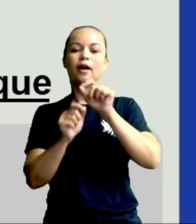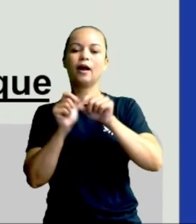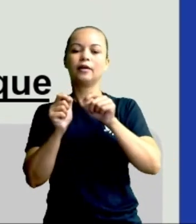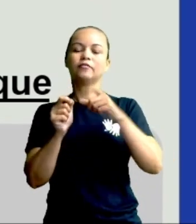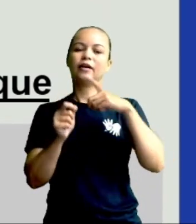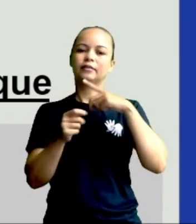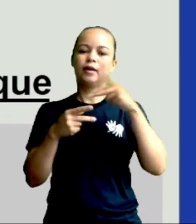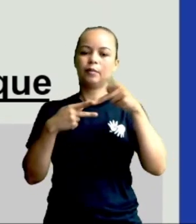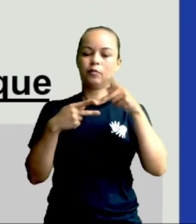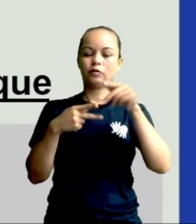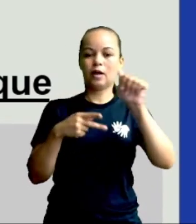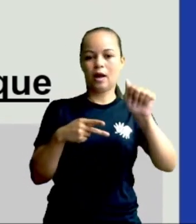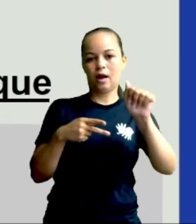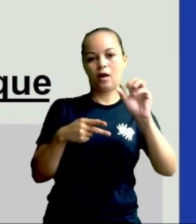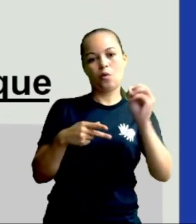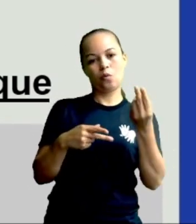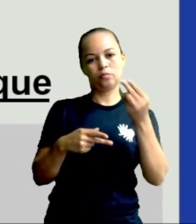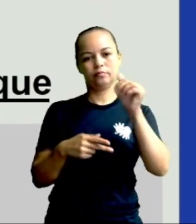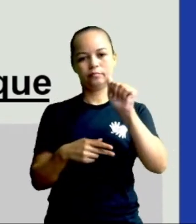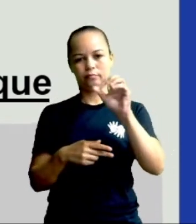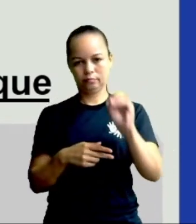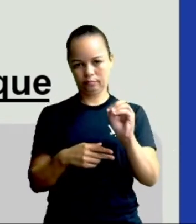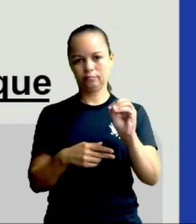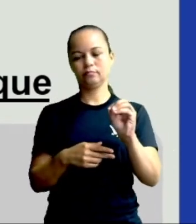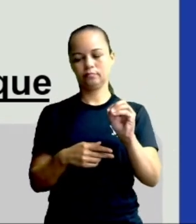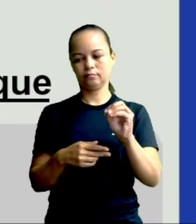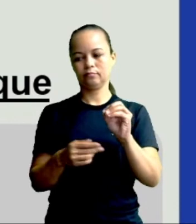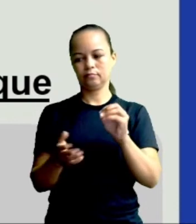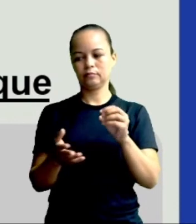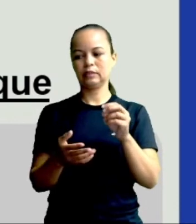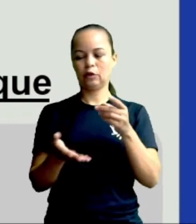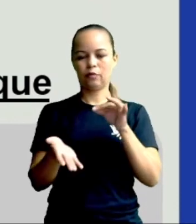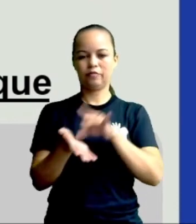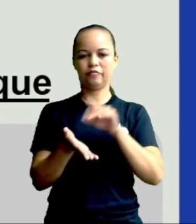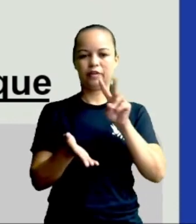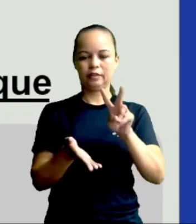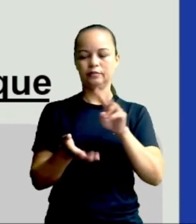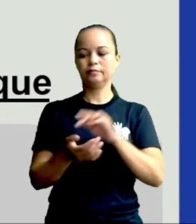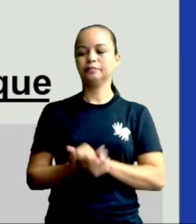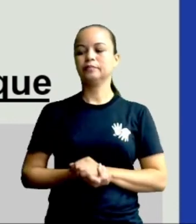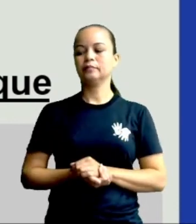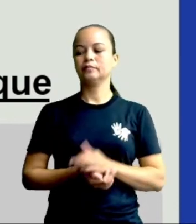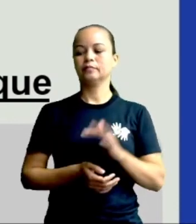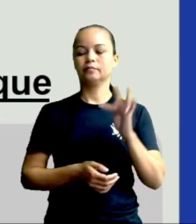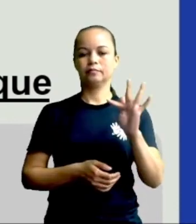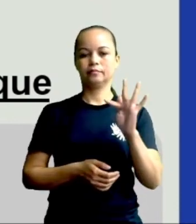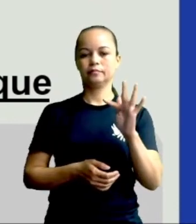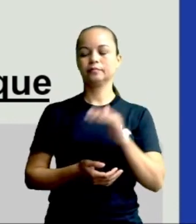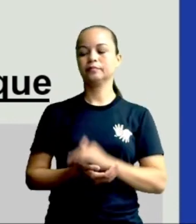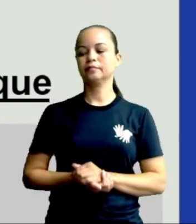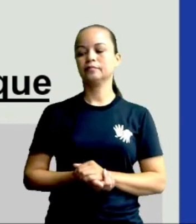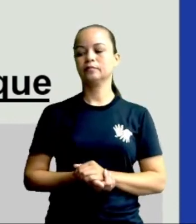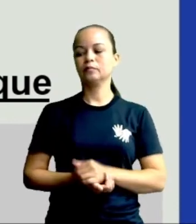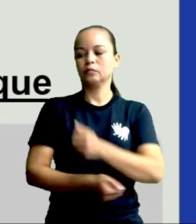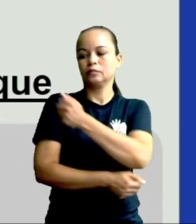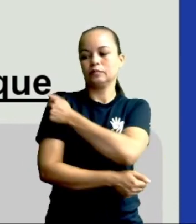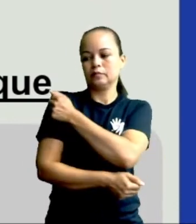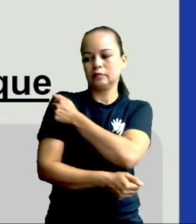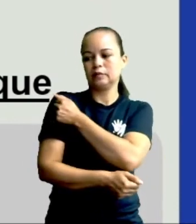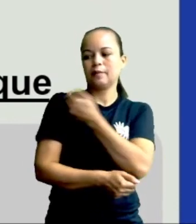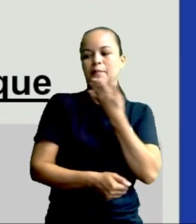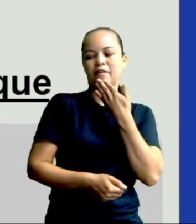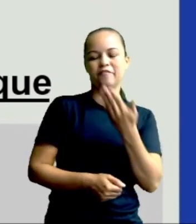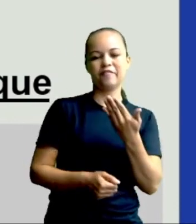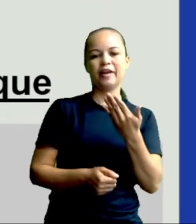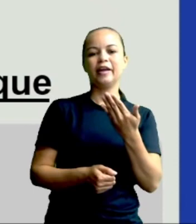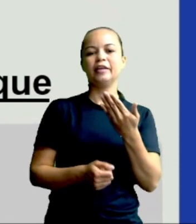preposição a o ao então a letra esta verdadeira letra F os alunos preferem